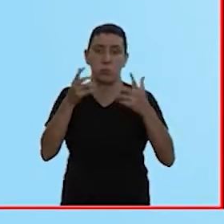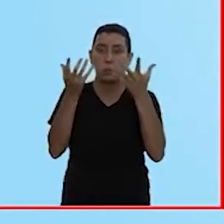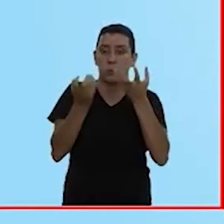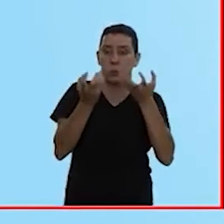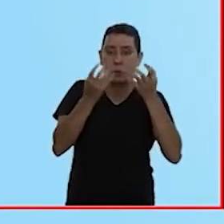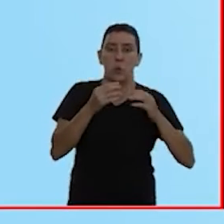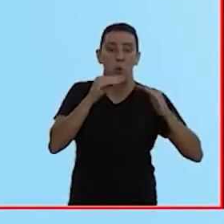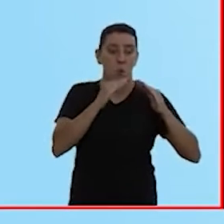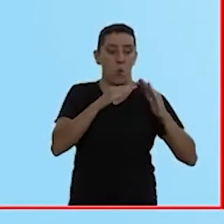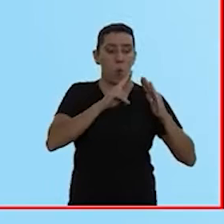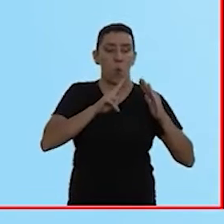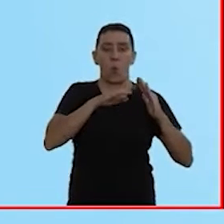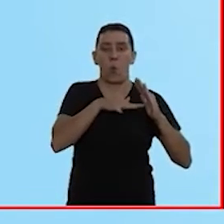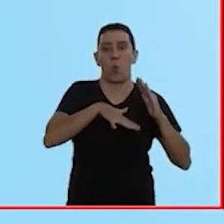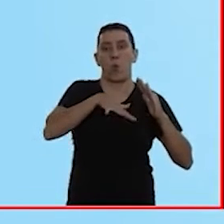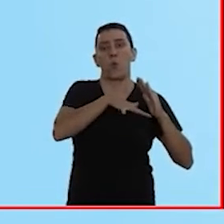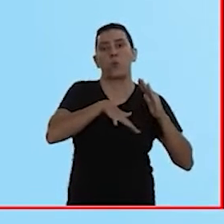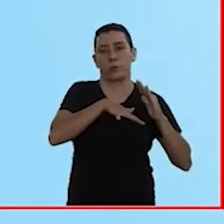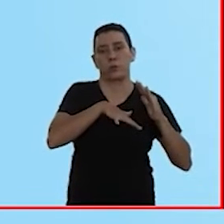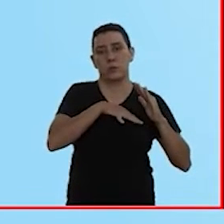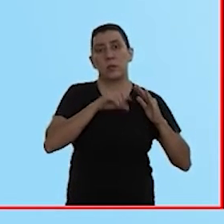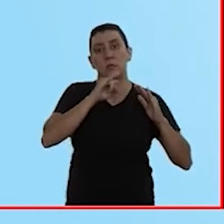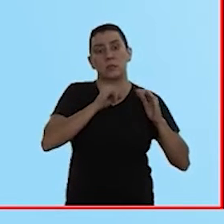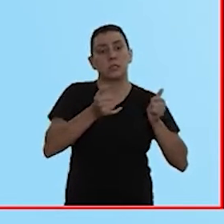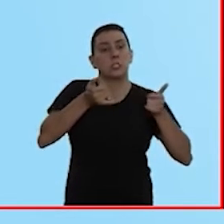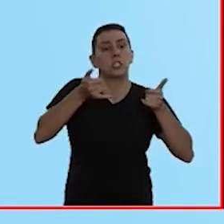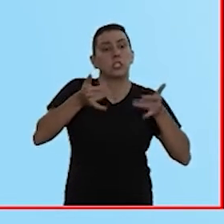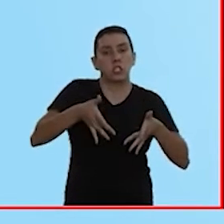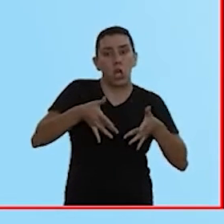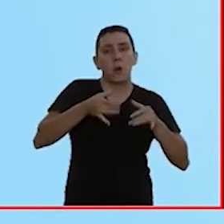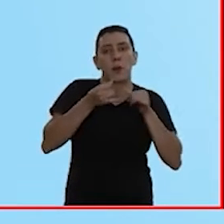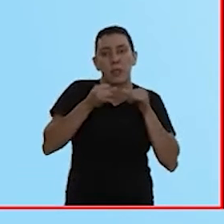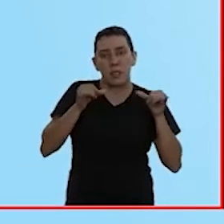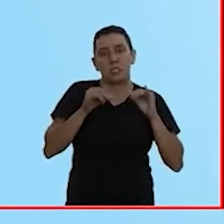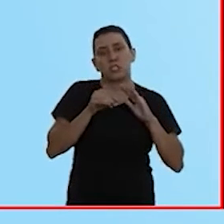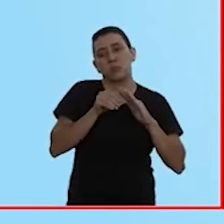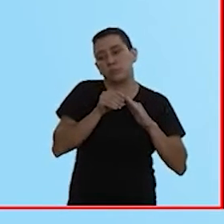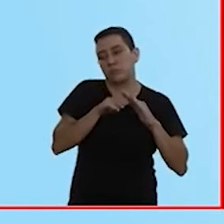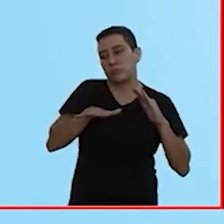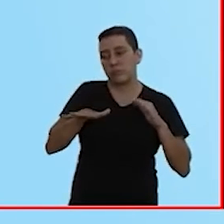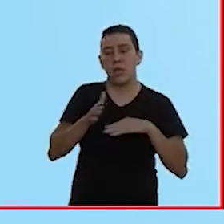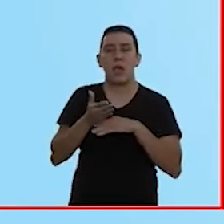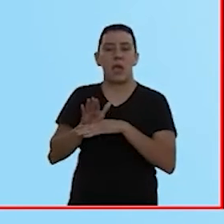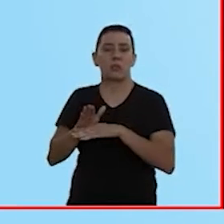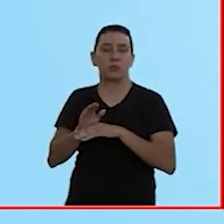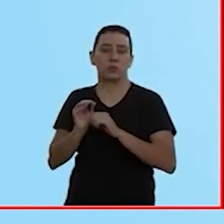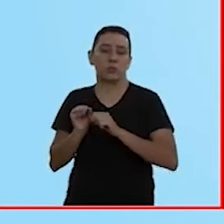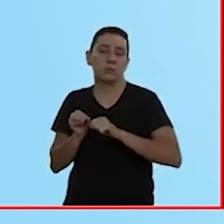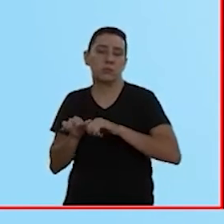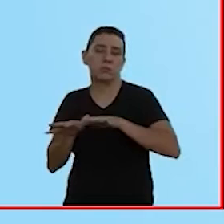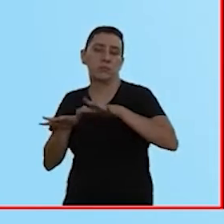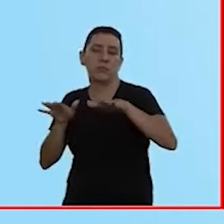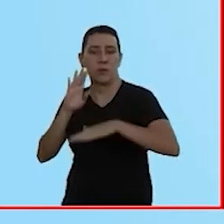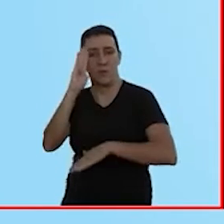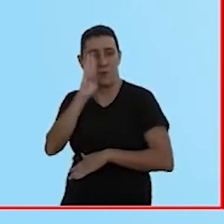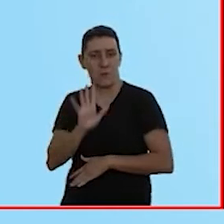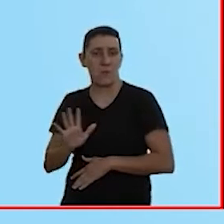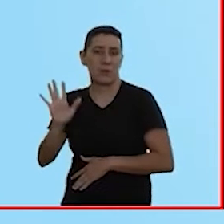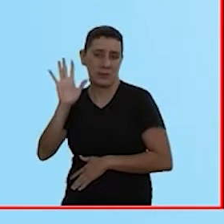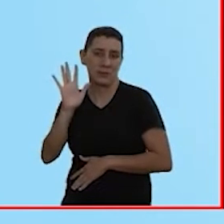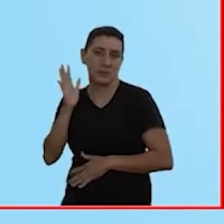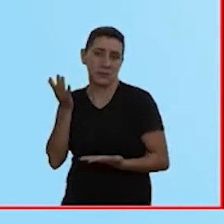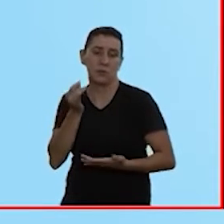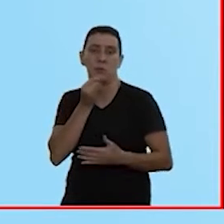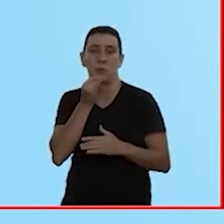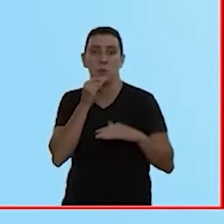para a própria instalação e o excedente em injectar na rede elétrica da concessionária aqui no Brasil principalmente o excelente você injeta